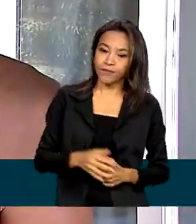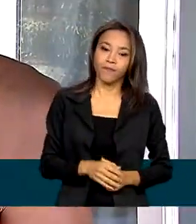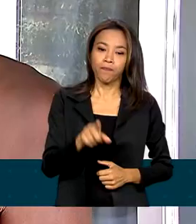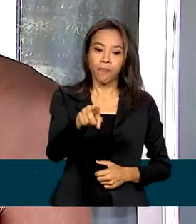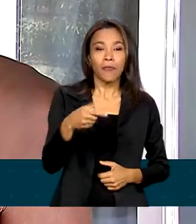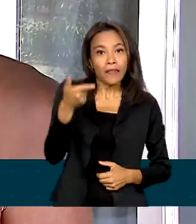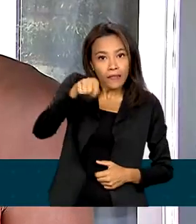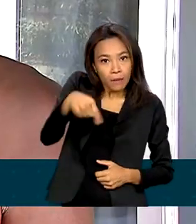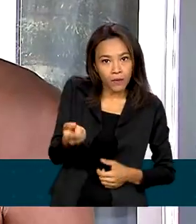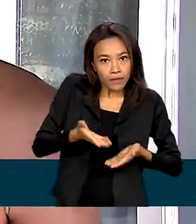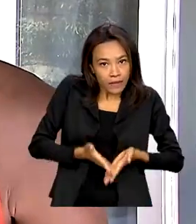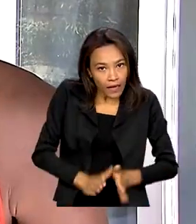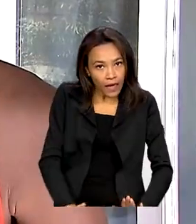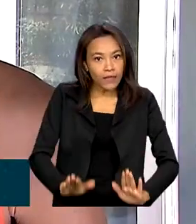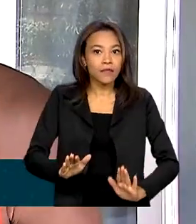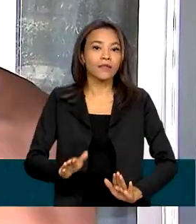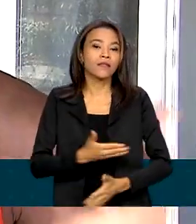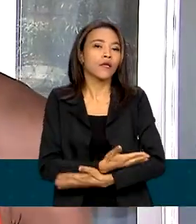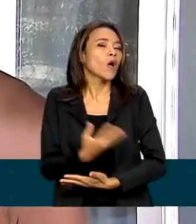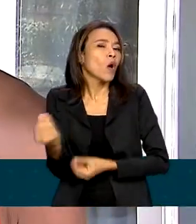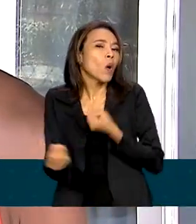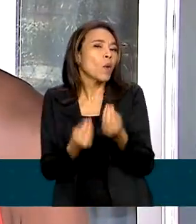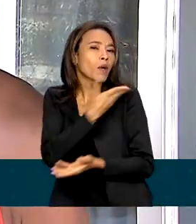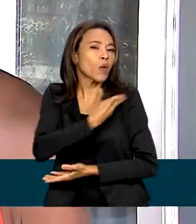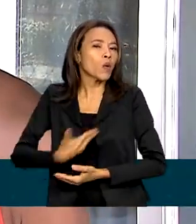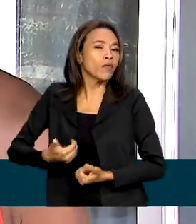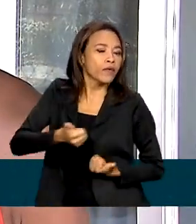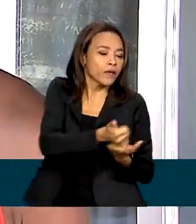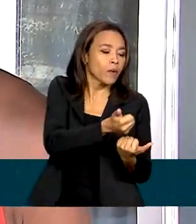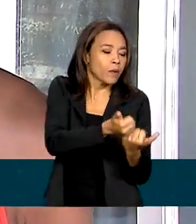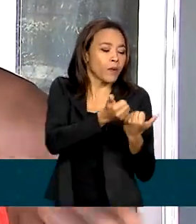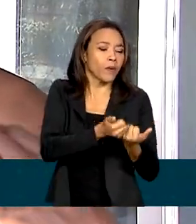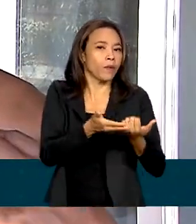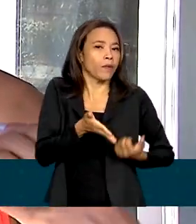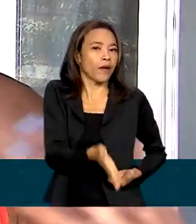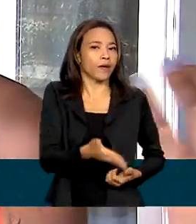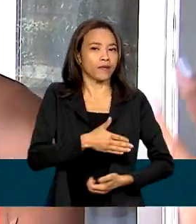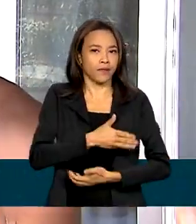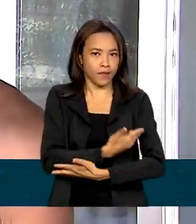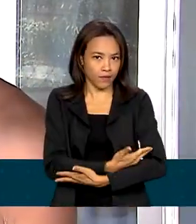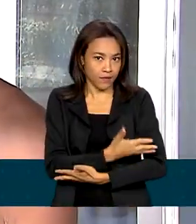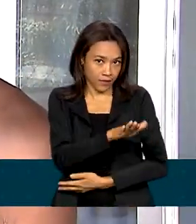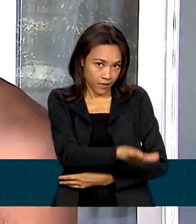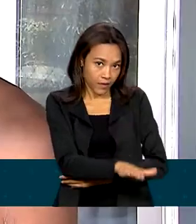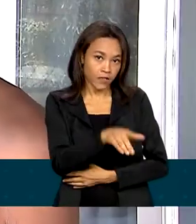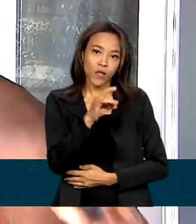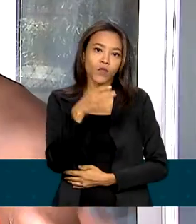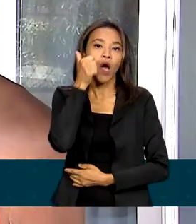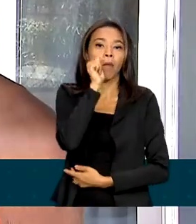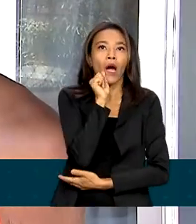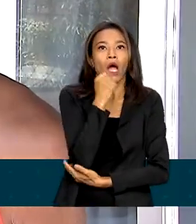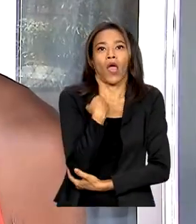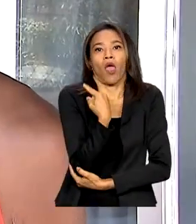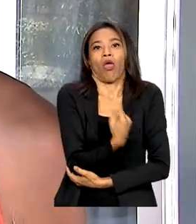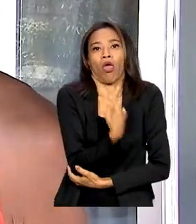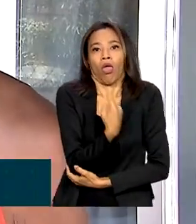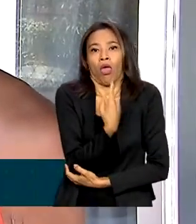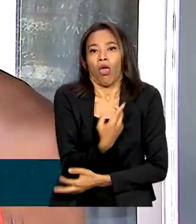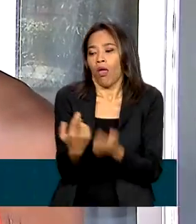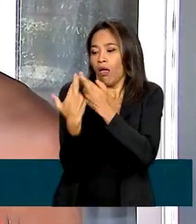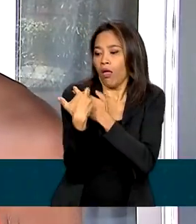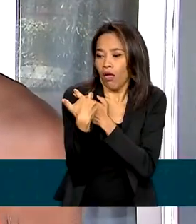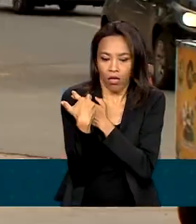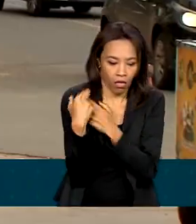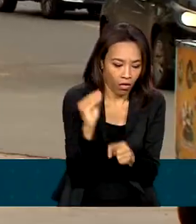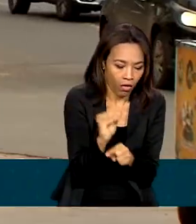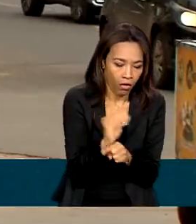criança nasce, como é que o Estado vai dar esse suporte para essa criança? E não só colocar nas costas de uma mulher a responsabilidade de criar